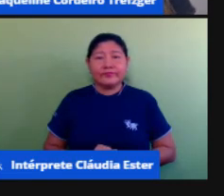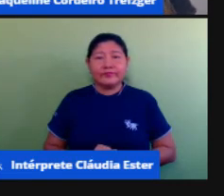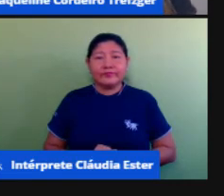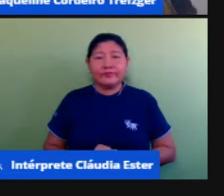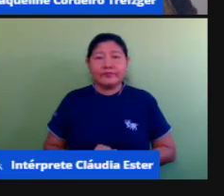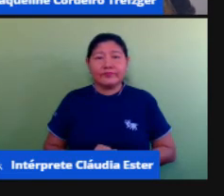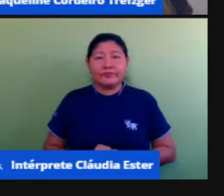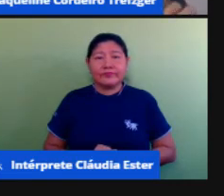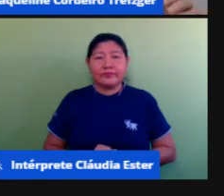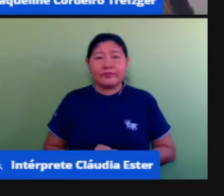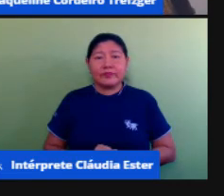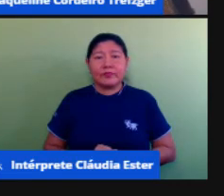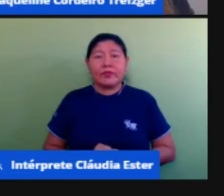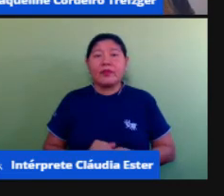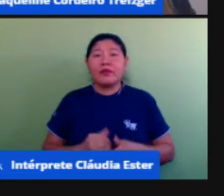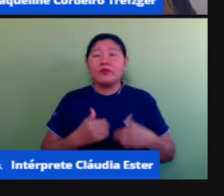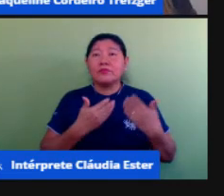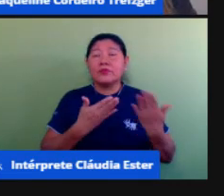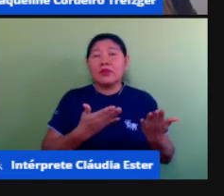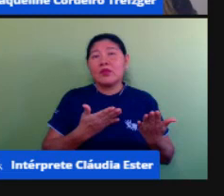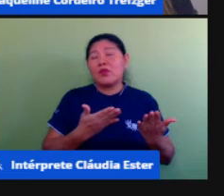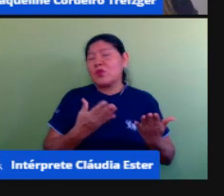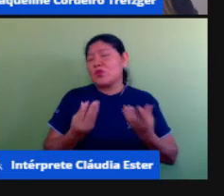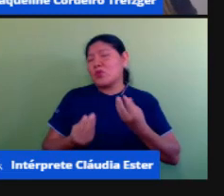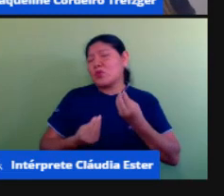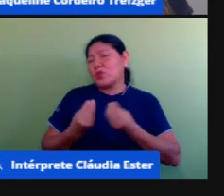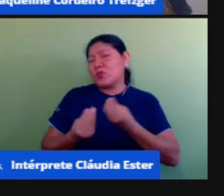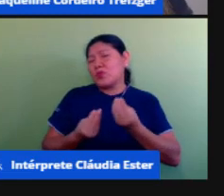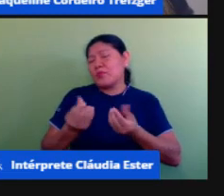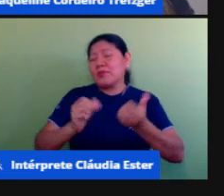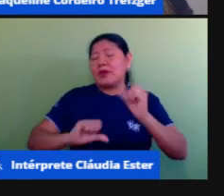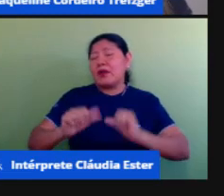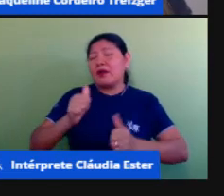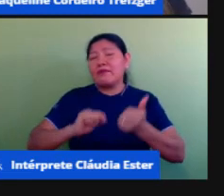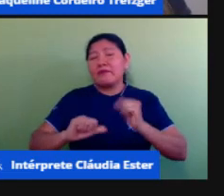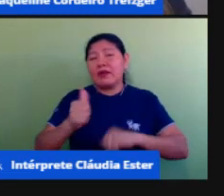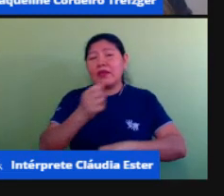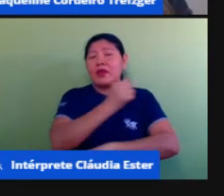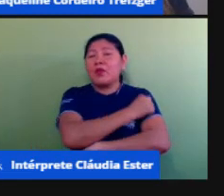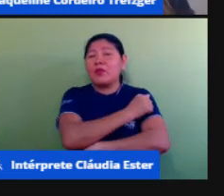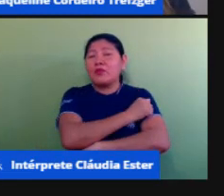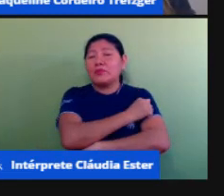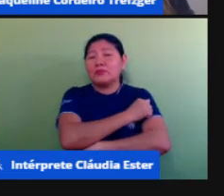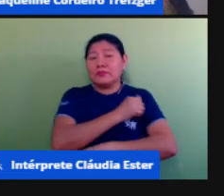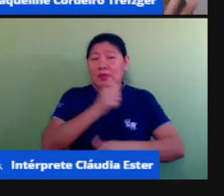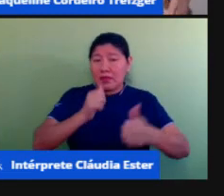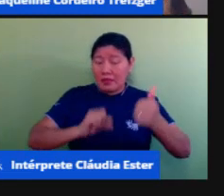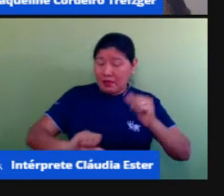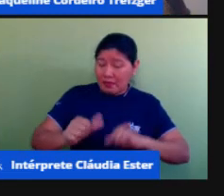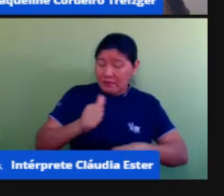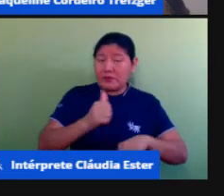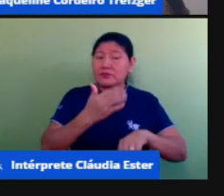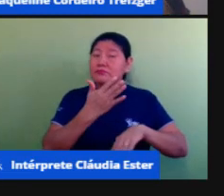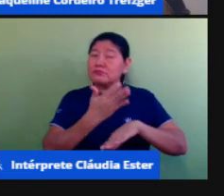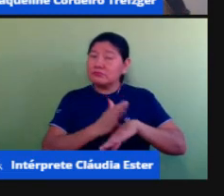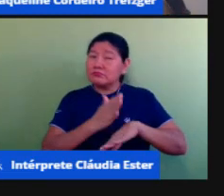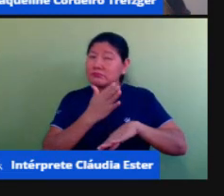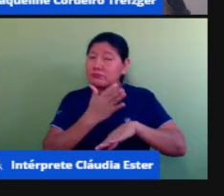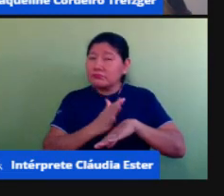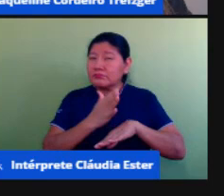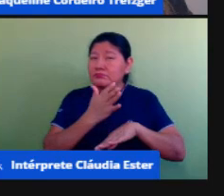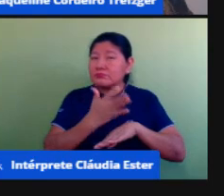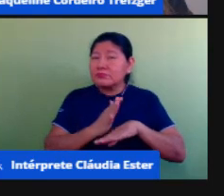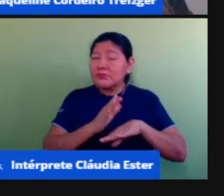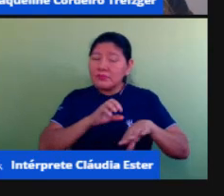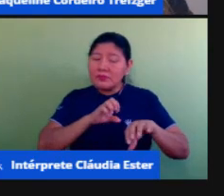Nós temos agora a situação de como avaliar. A avaliação como prática escolar não é uma atividade neutra